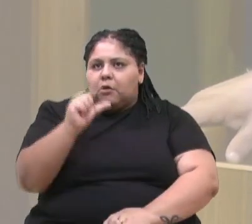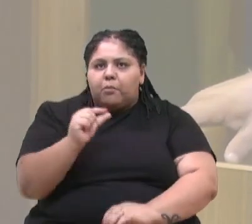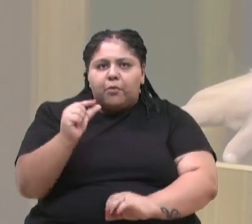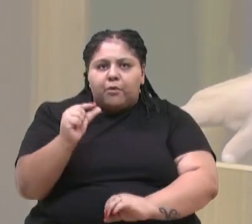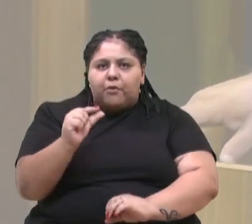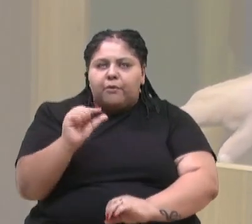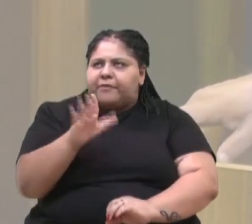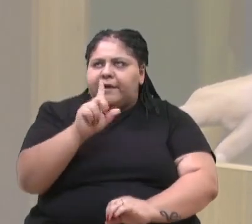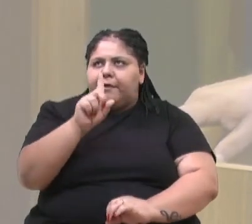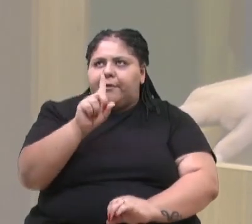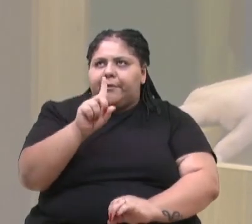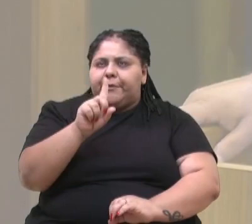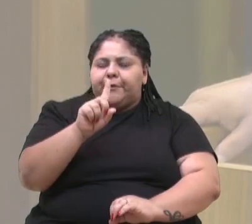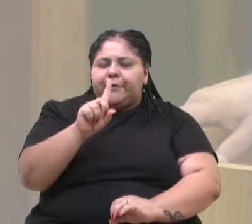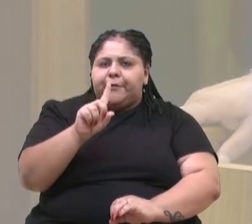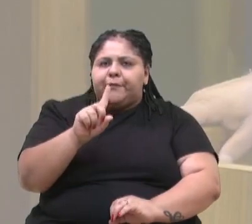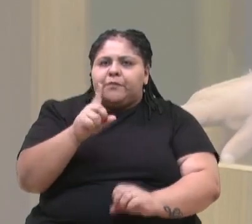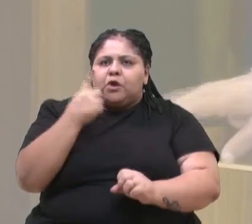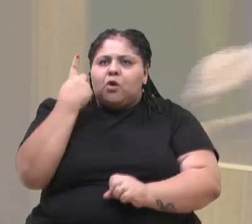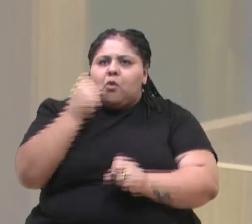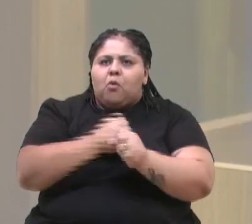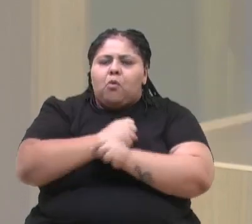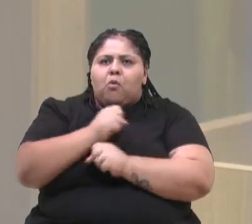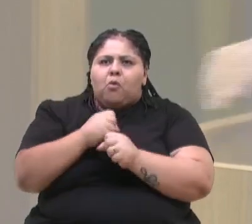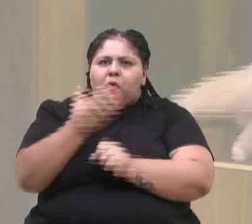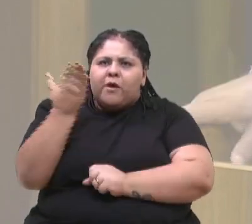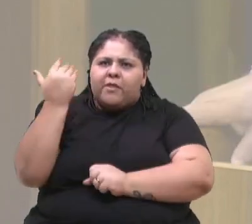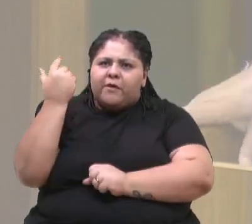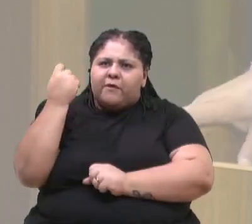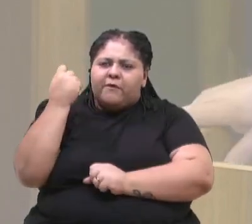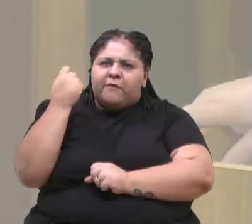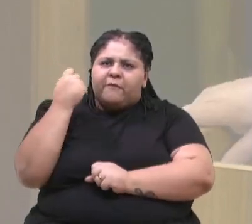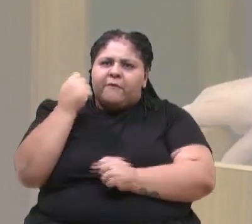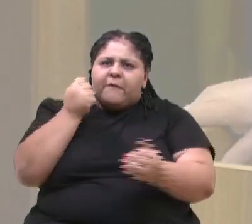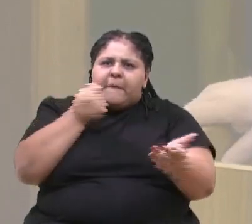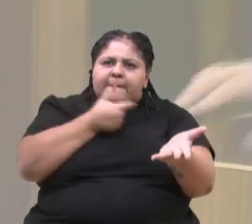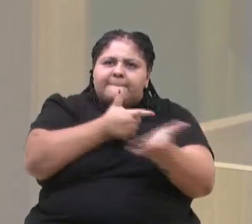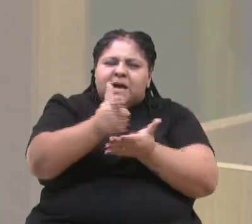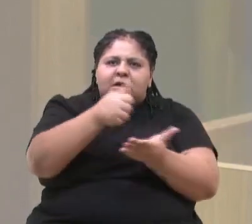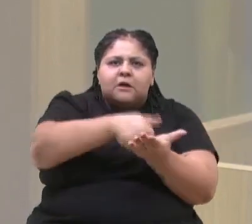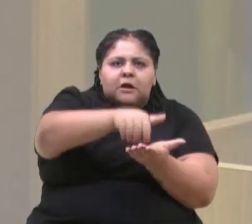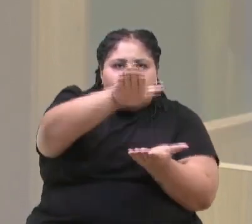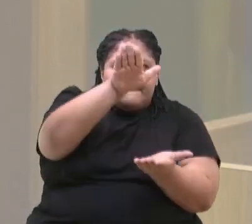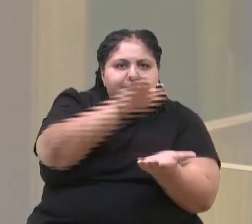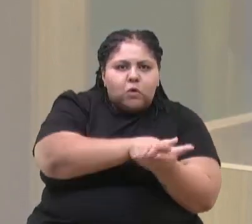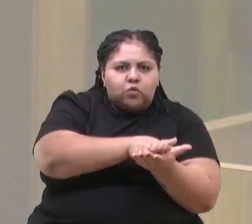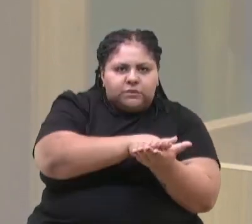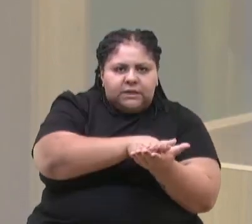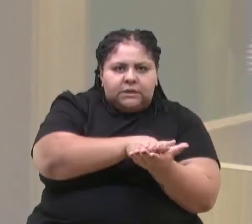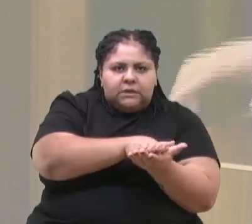um ano e pouco atrás, foi indenizado uma casa lá no Fátima Baixa, vereador Zanquim. Indenizada, então ia